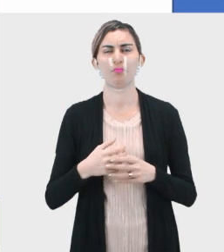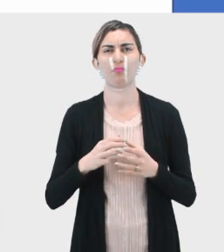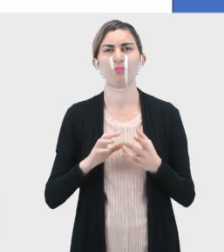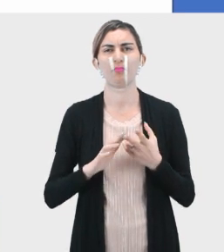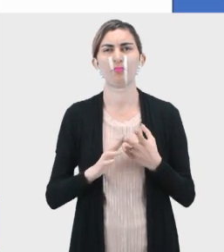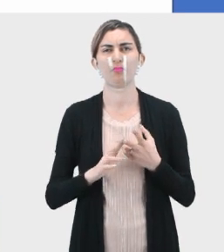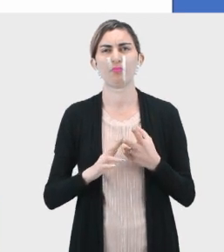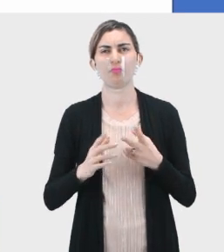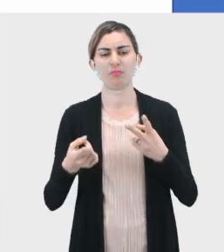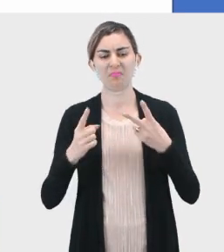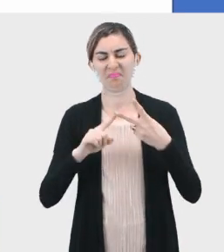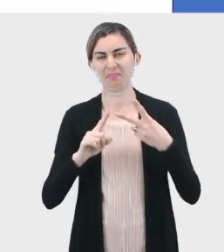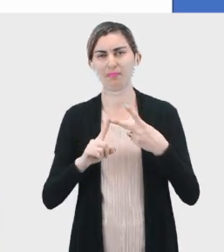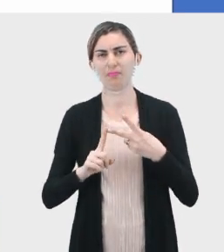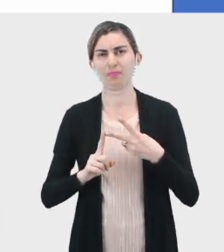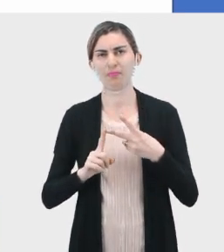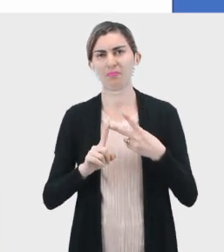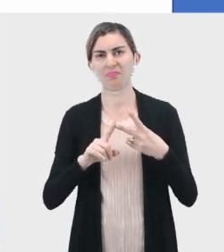Women,